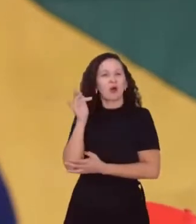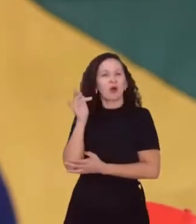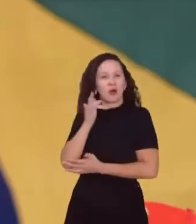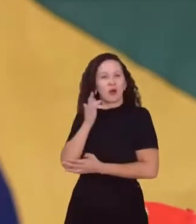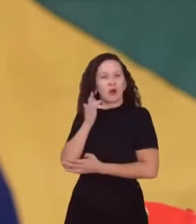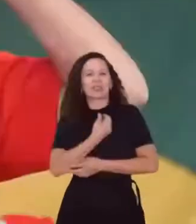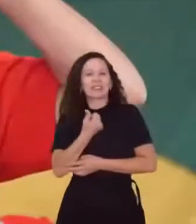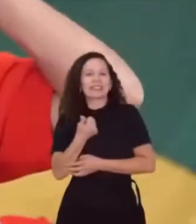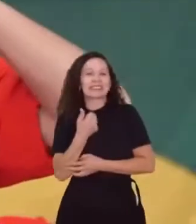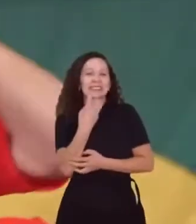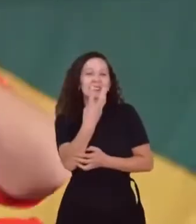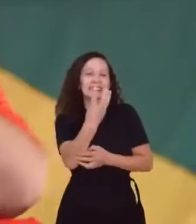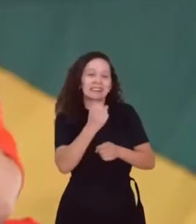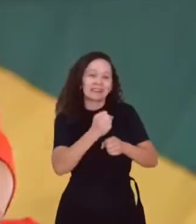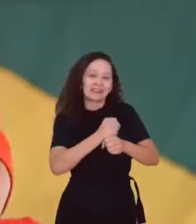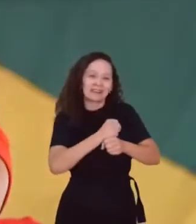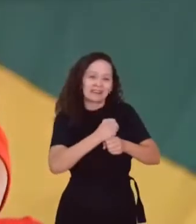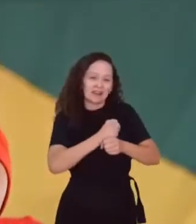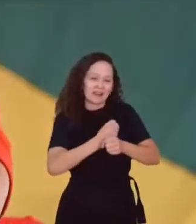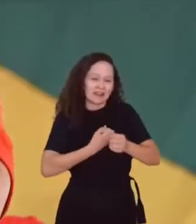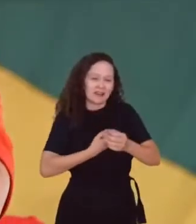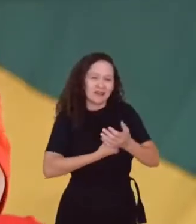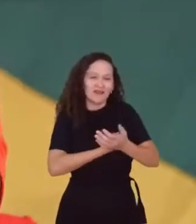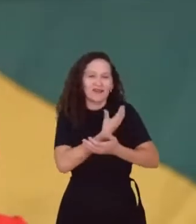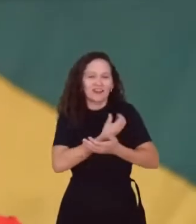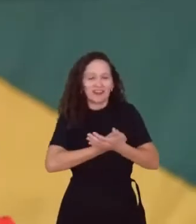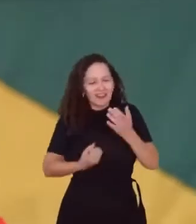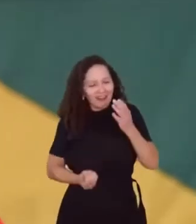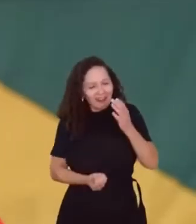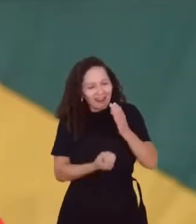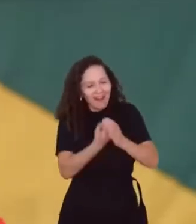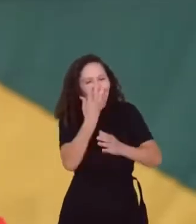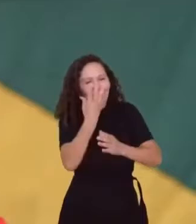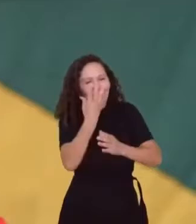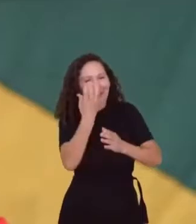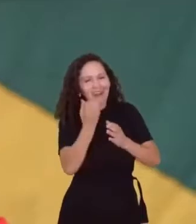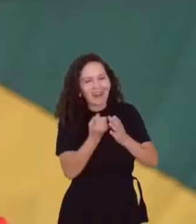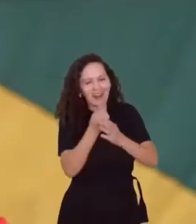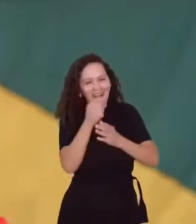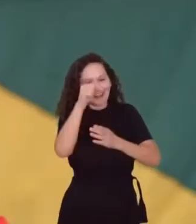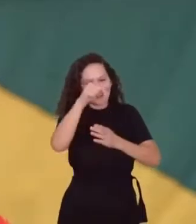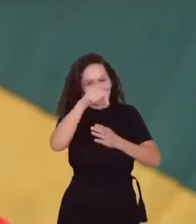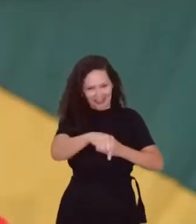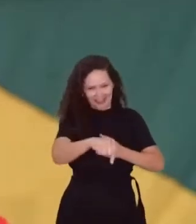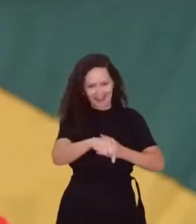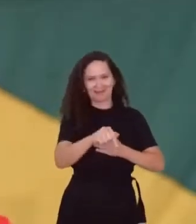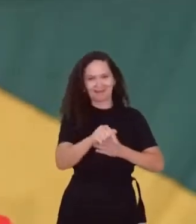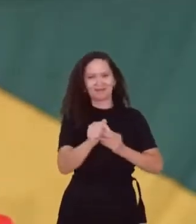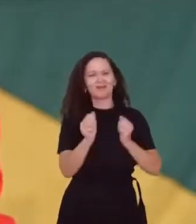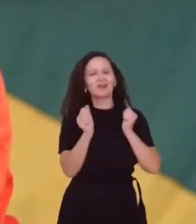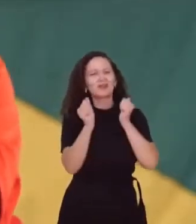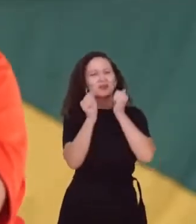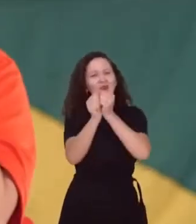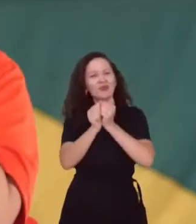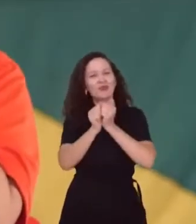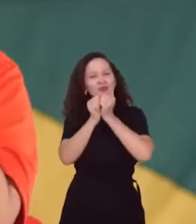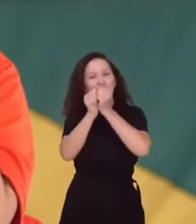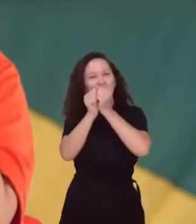cima desse assentamento, juntamente com a ilustre presença do nosso presidente Lula. Salva de